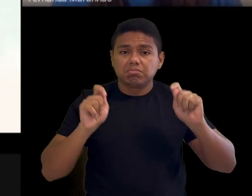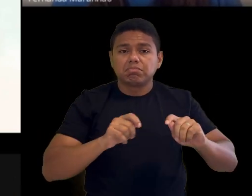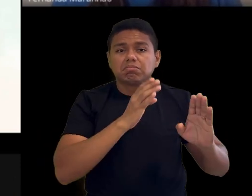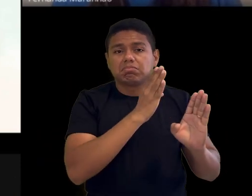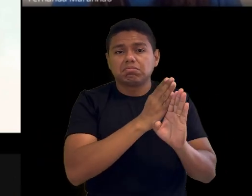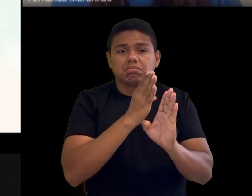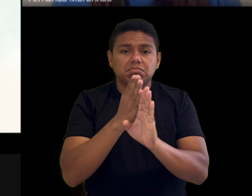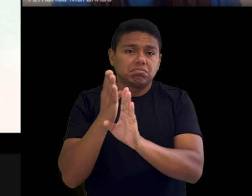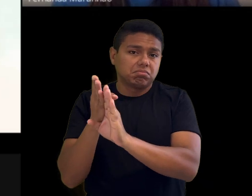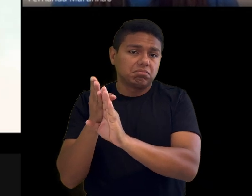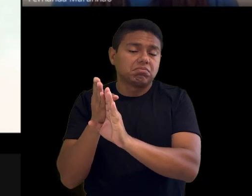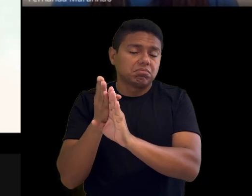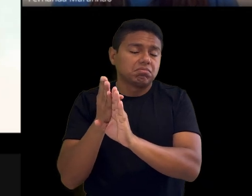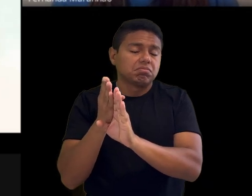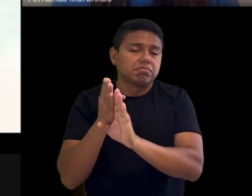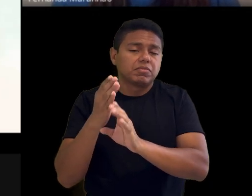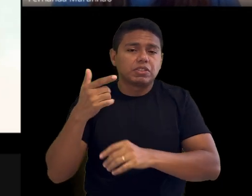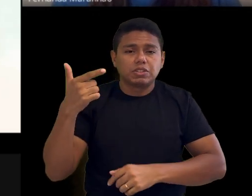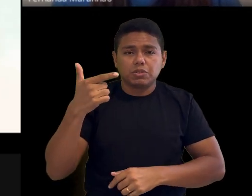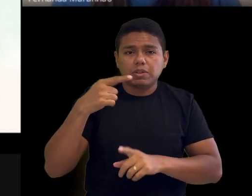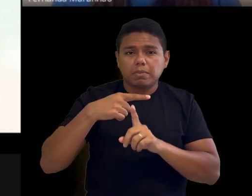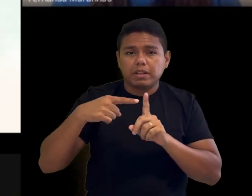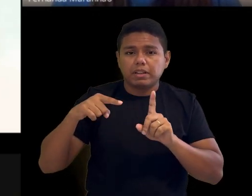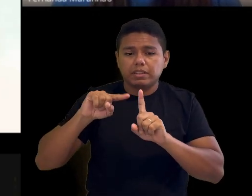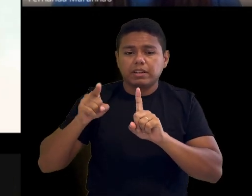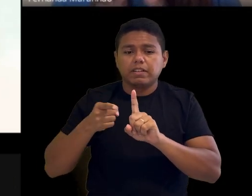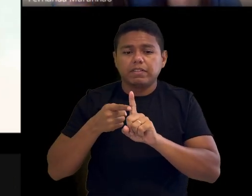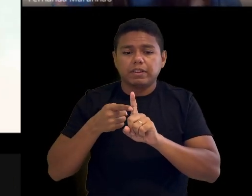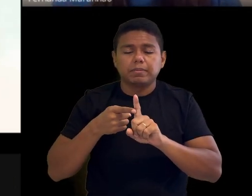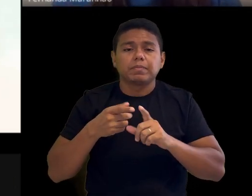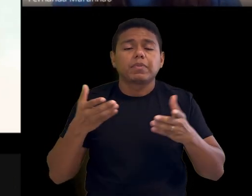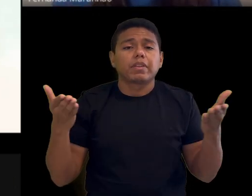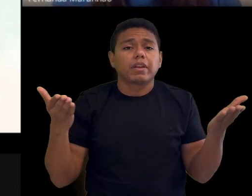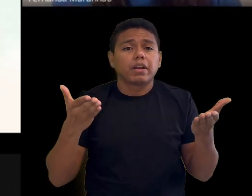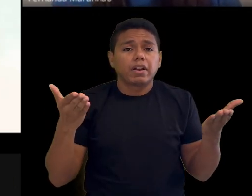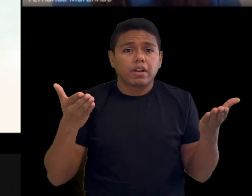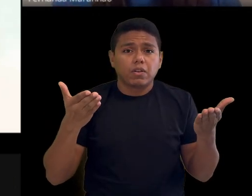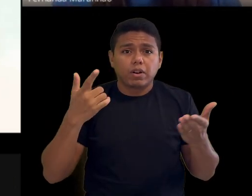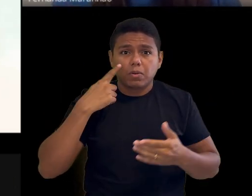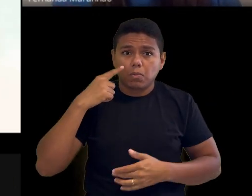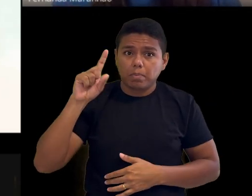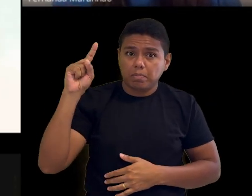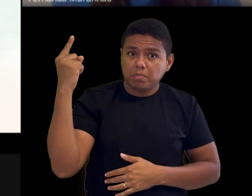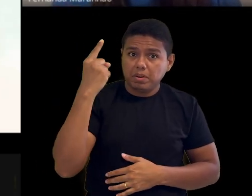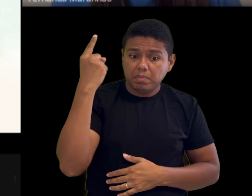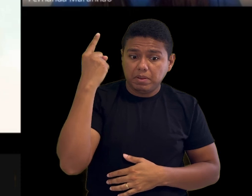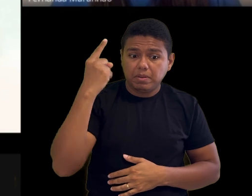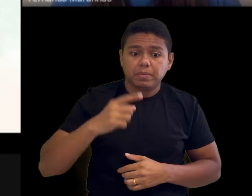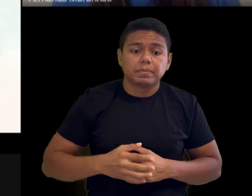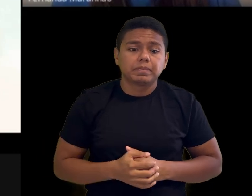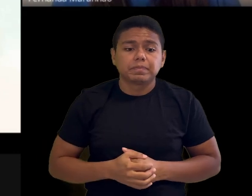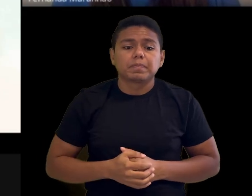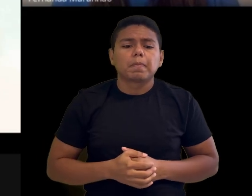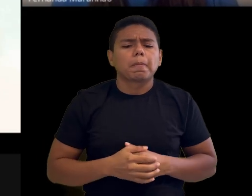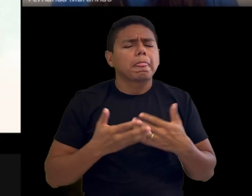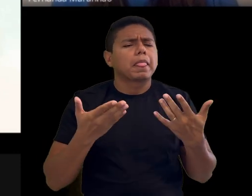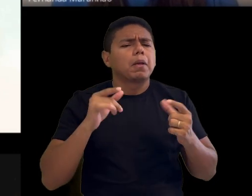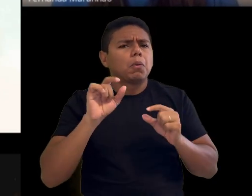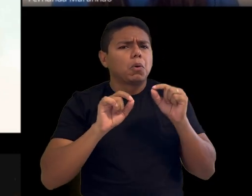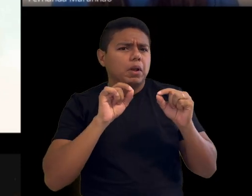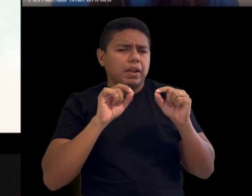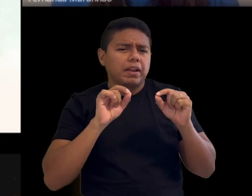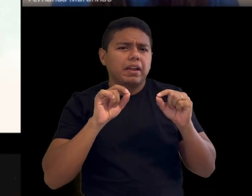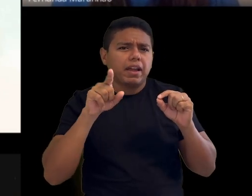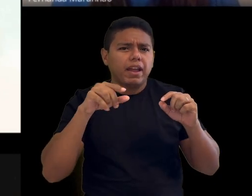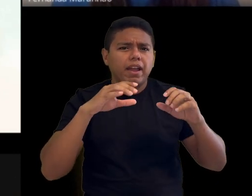gravidez. Vamos falar inicialmente da placenta prévia. Por definição, ela é aquela placenta cuja borda